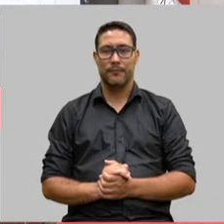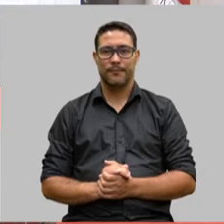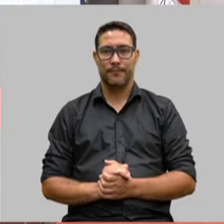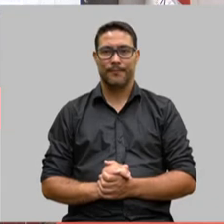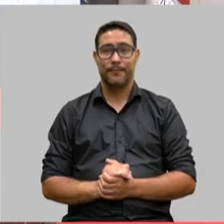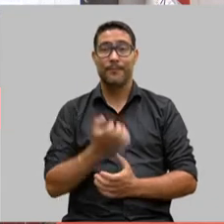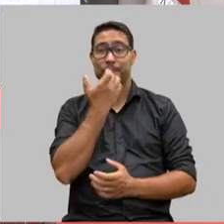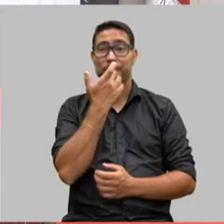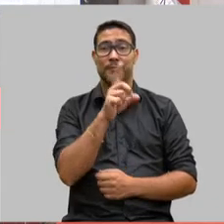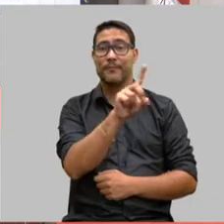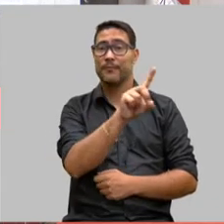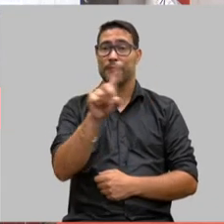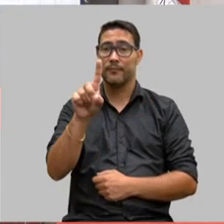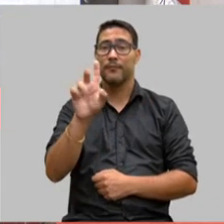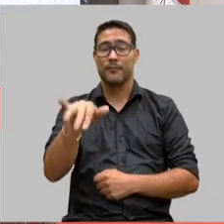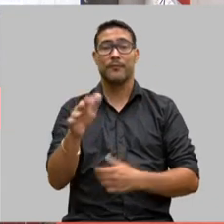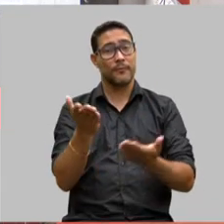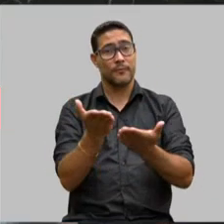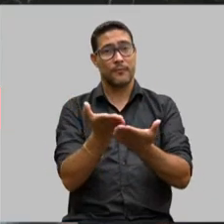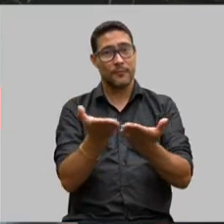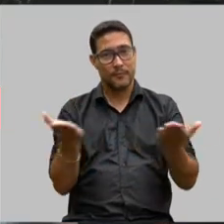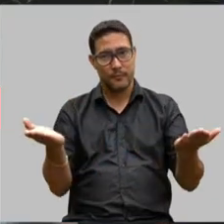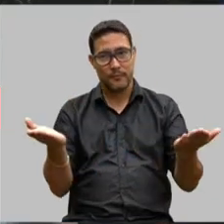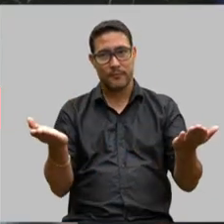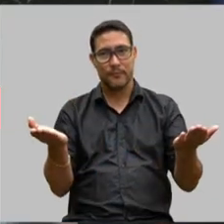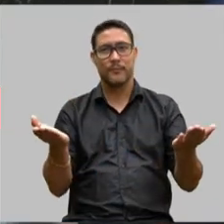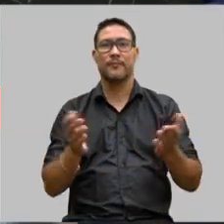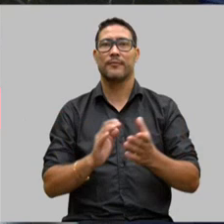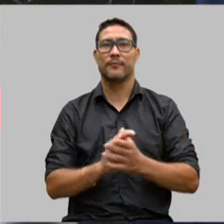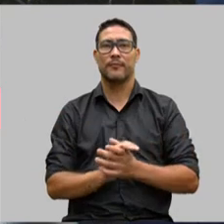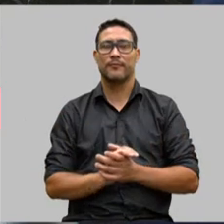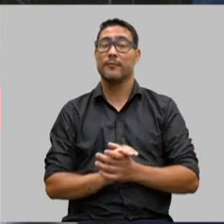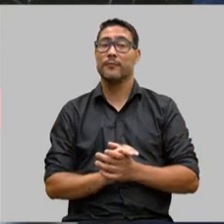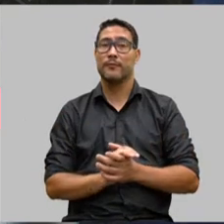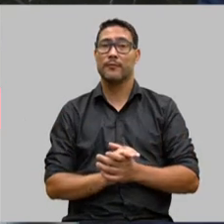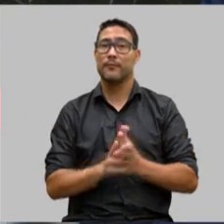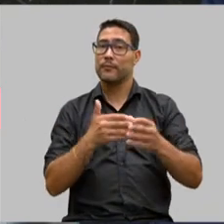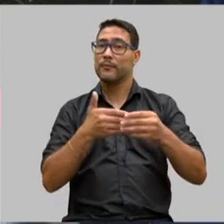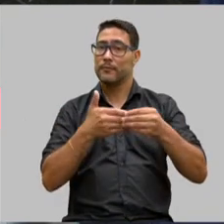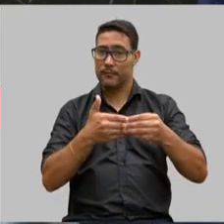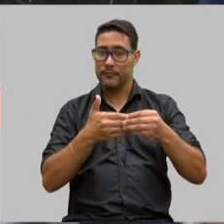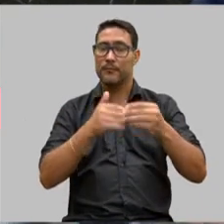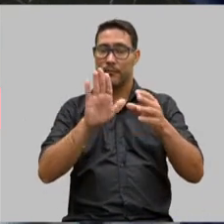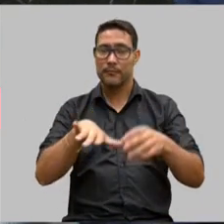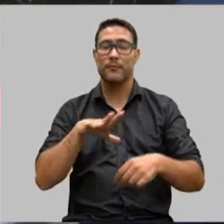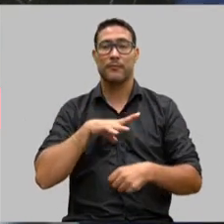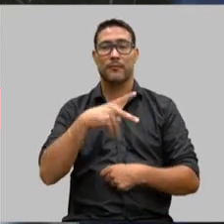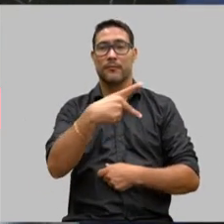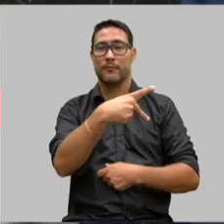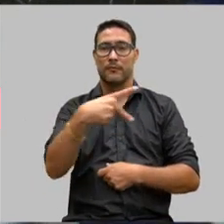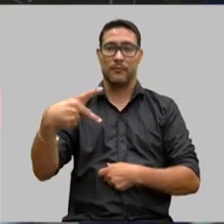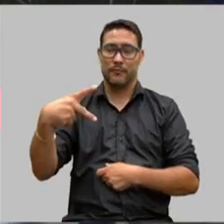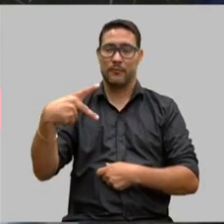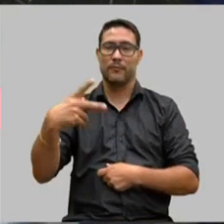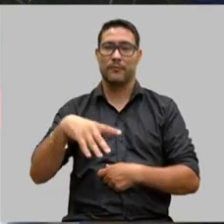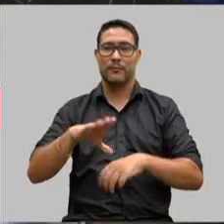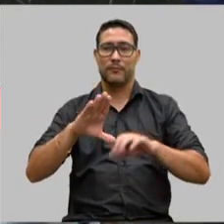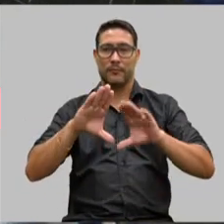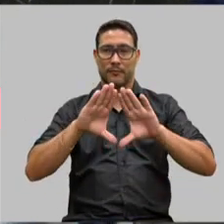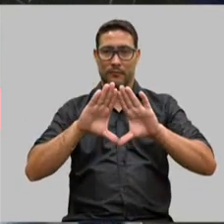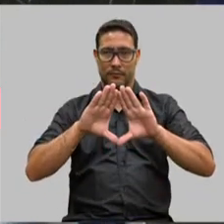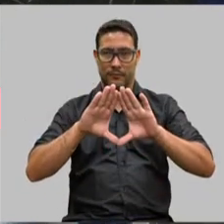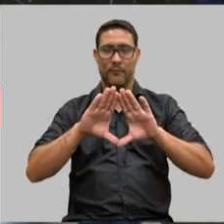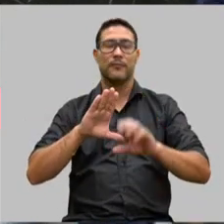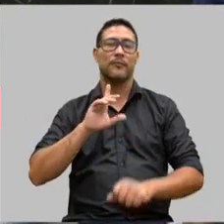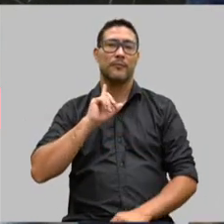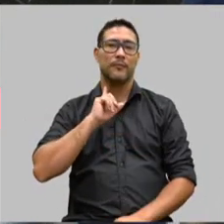Muito bom dia a todos e a todas. Cumprimentar nosso presidente da Assembleia Legislativa do Estado de